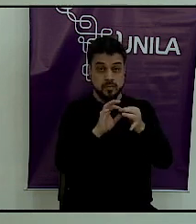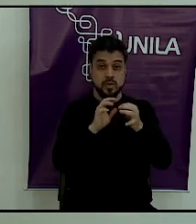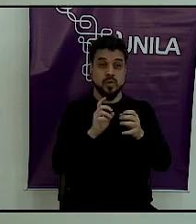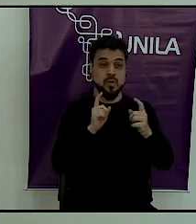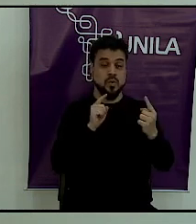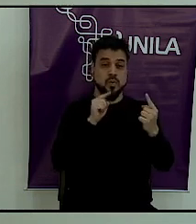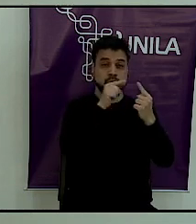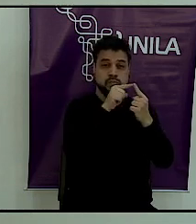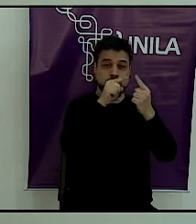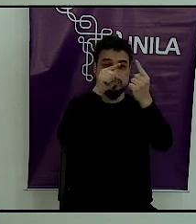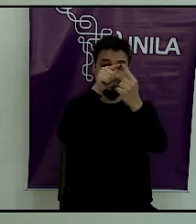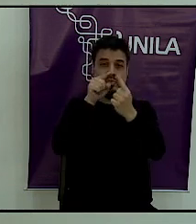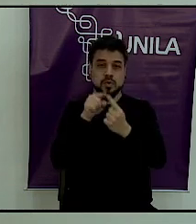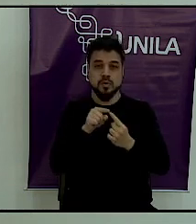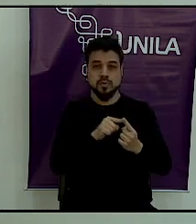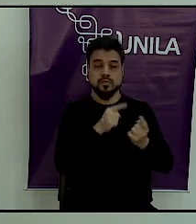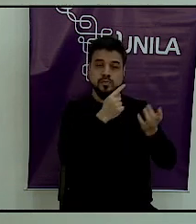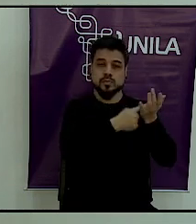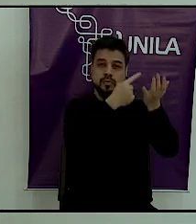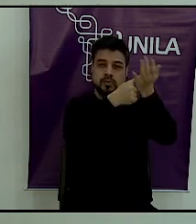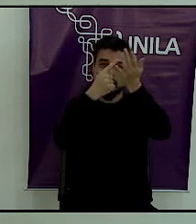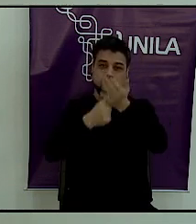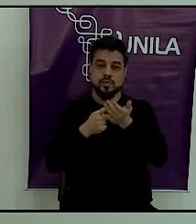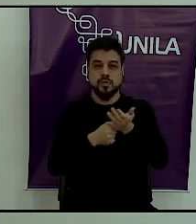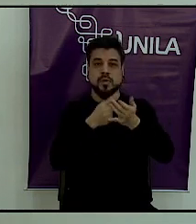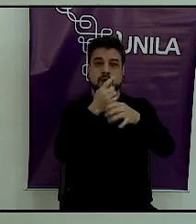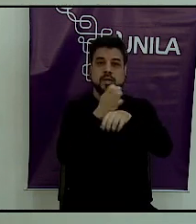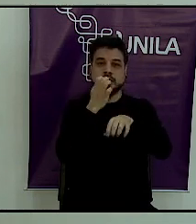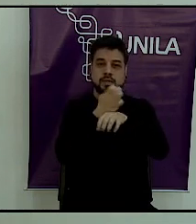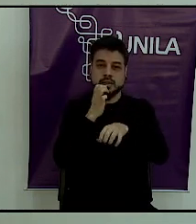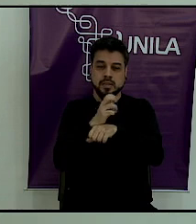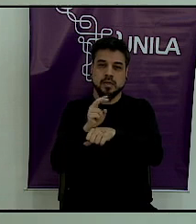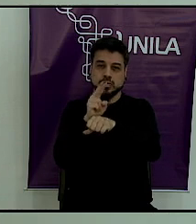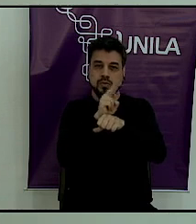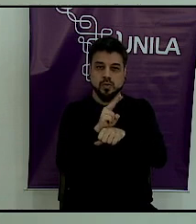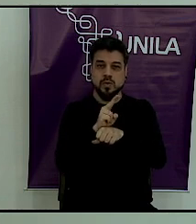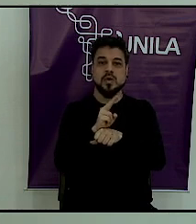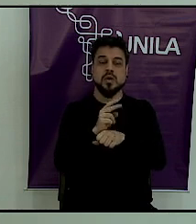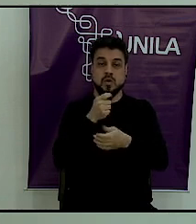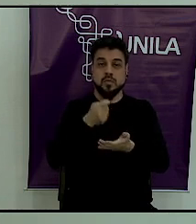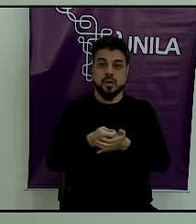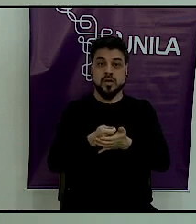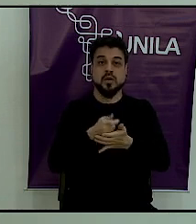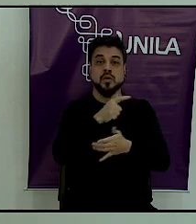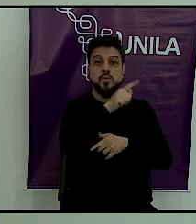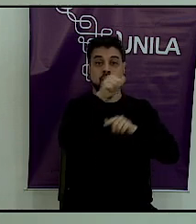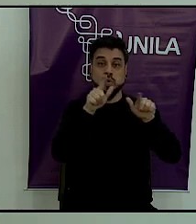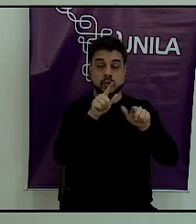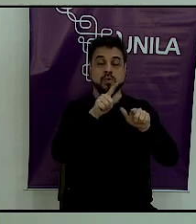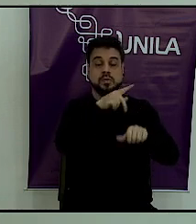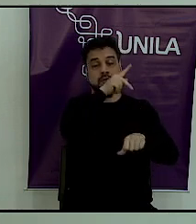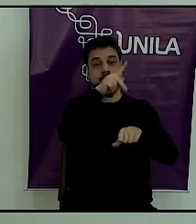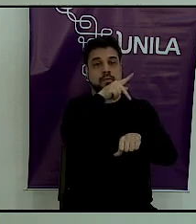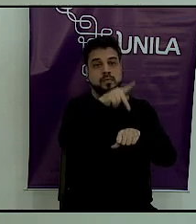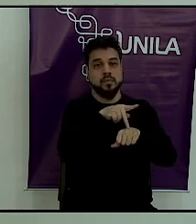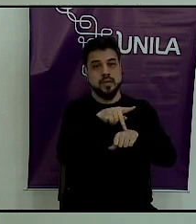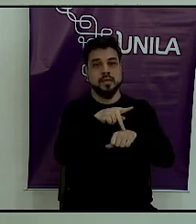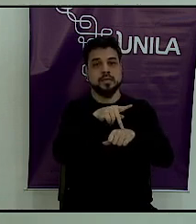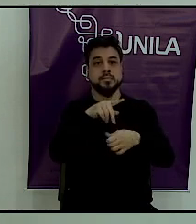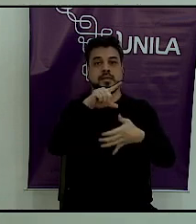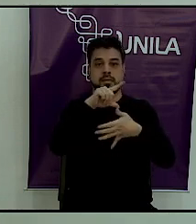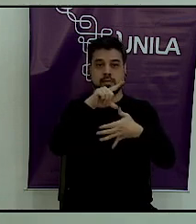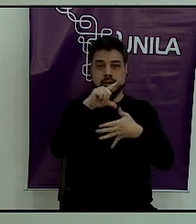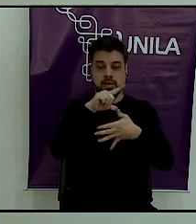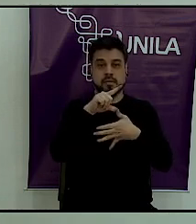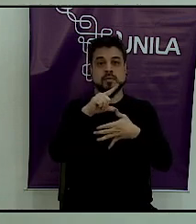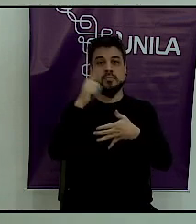articulações, acordos para a realização de estágio supervisionado obrigatório e não obrigatório, com vistas a